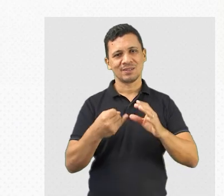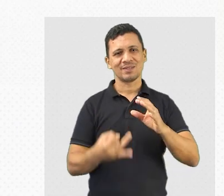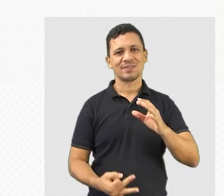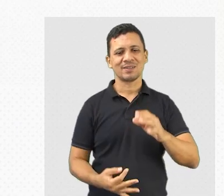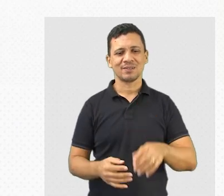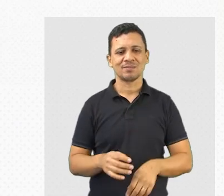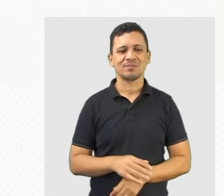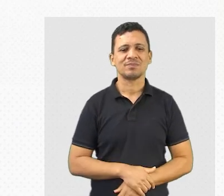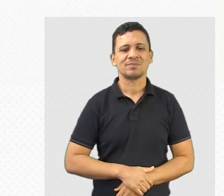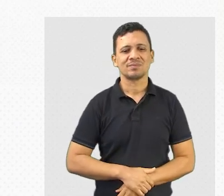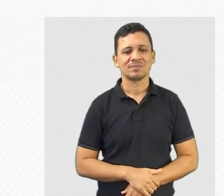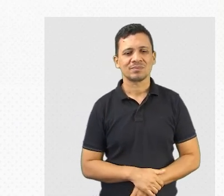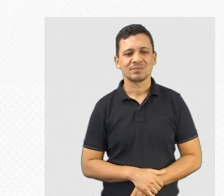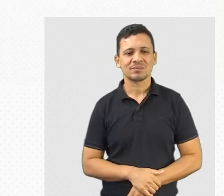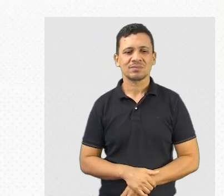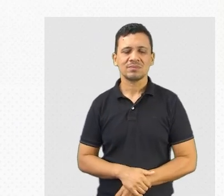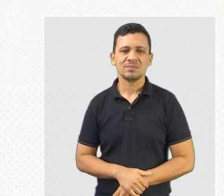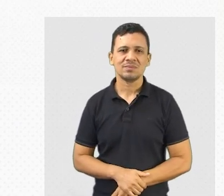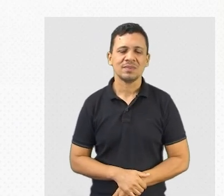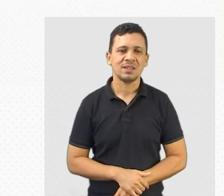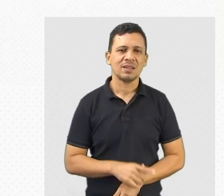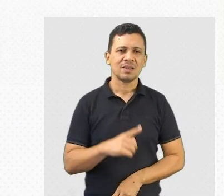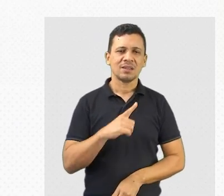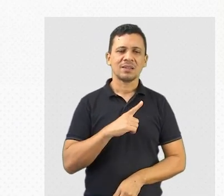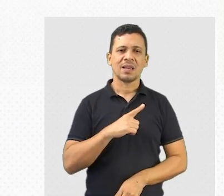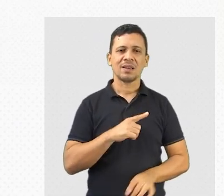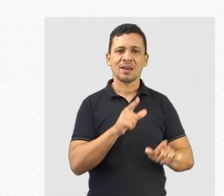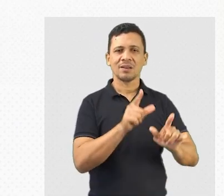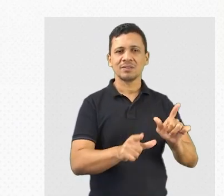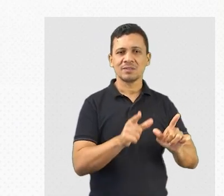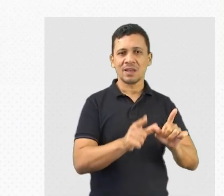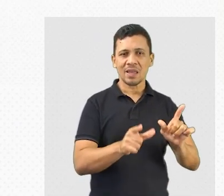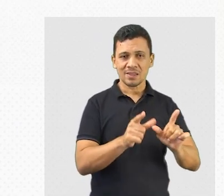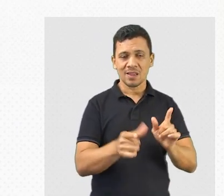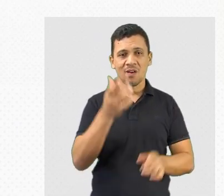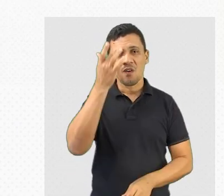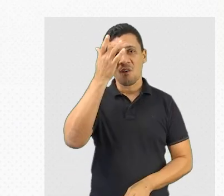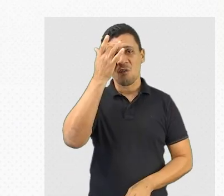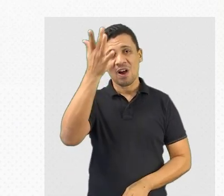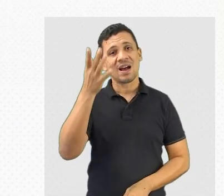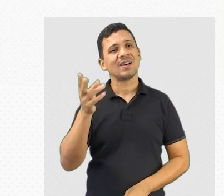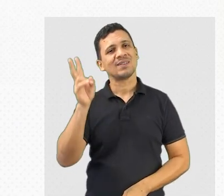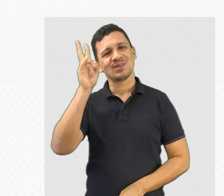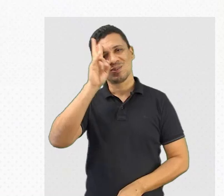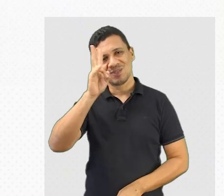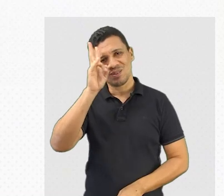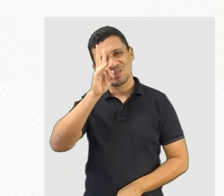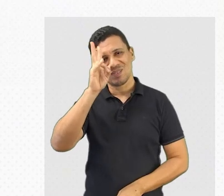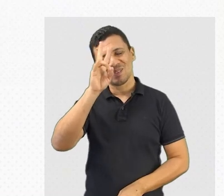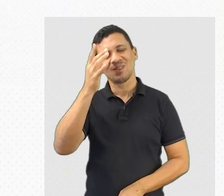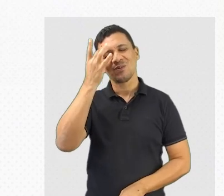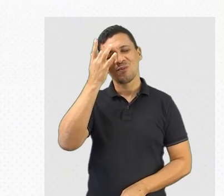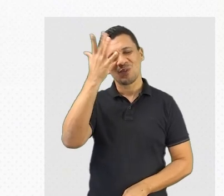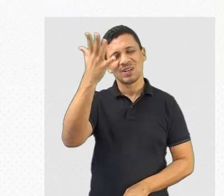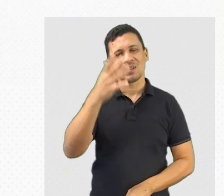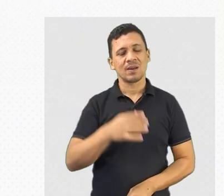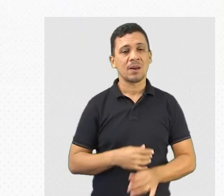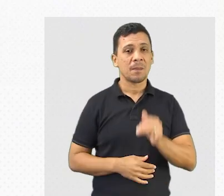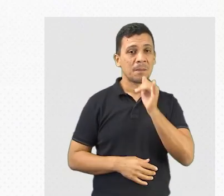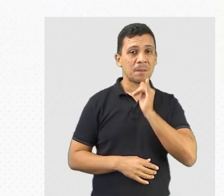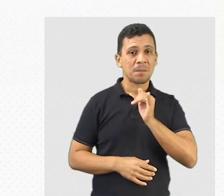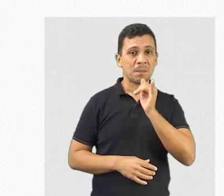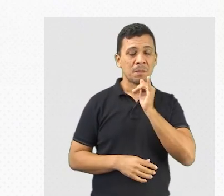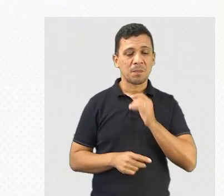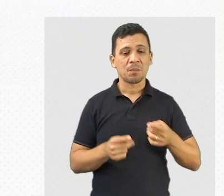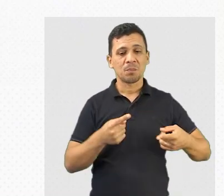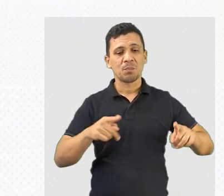Easy to remember lyrics é que ela traz letras que são fáceis de você lembrar. Por exemplo, músicas da